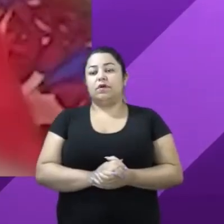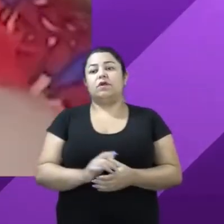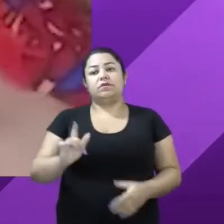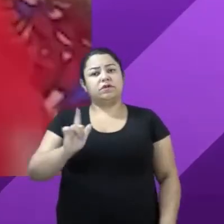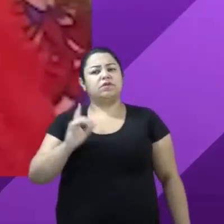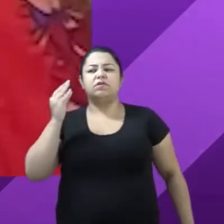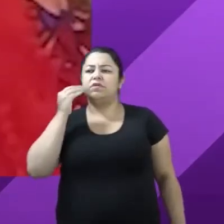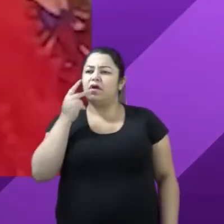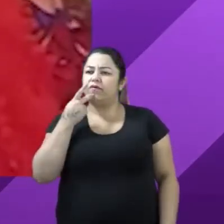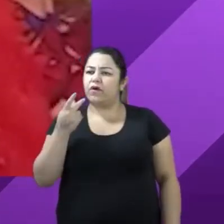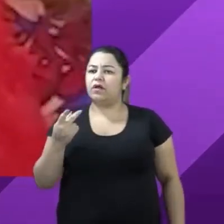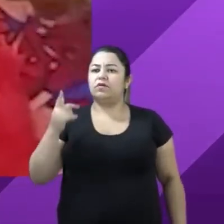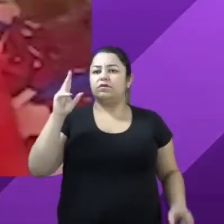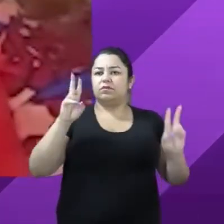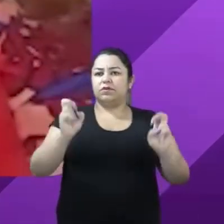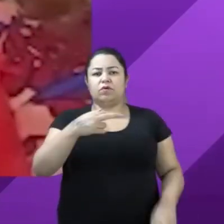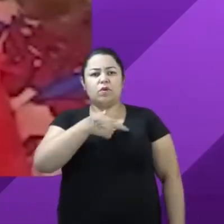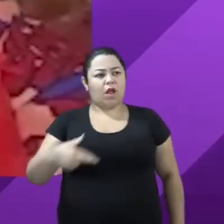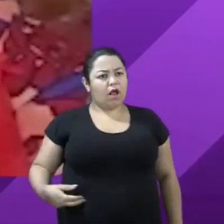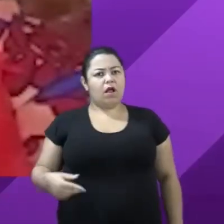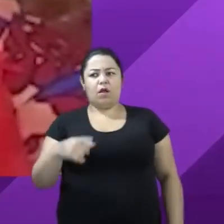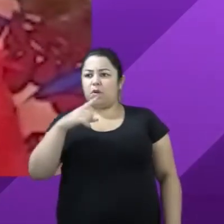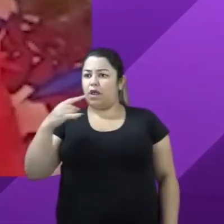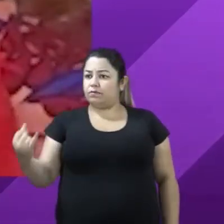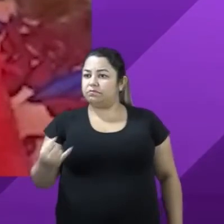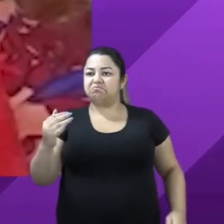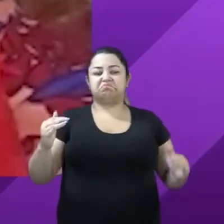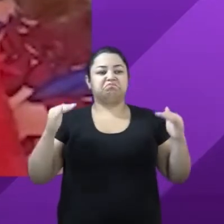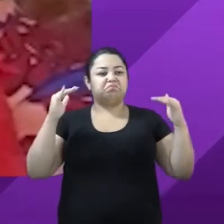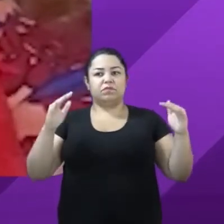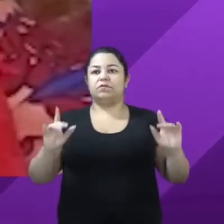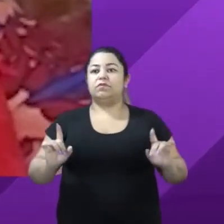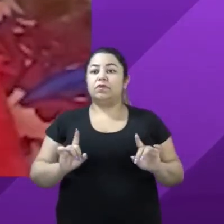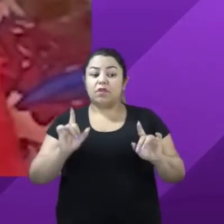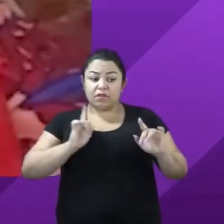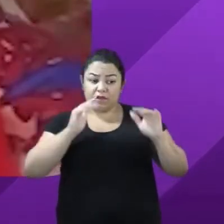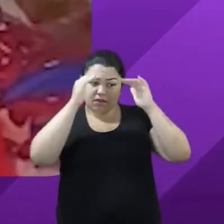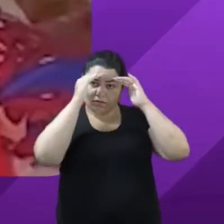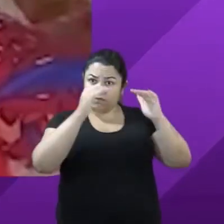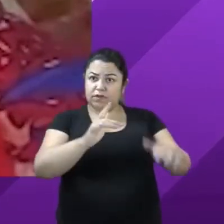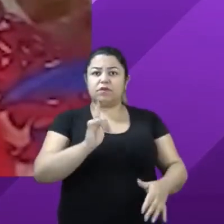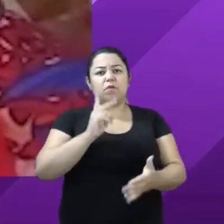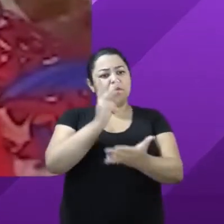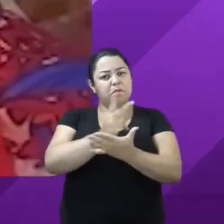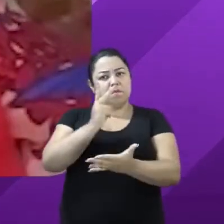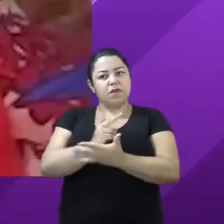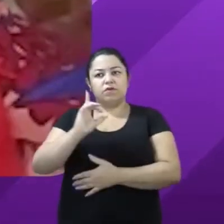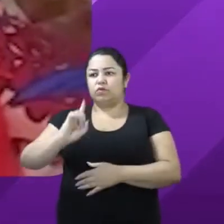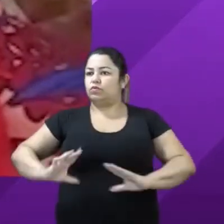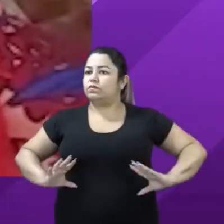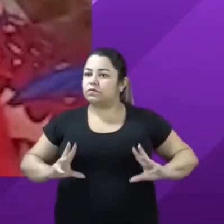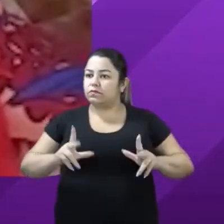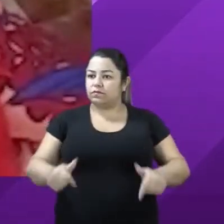tentam falar sobre outra religião, querer me impor a religião deles. Nós precisamos ser respeitados, nós precisamos ter os mesmos direitos do que todas